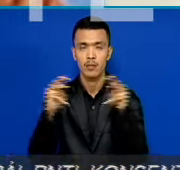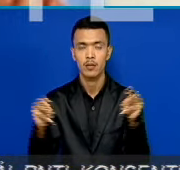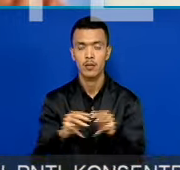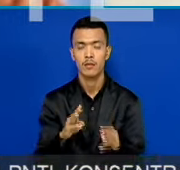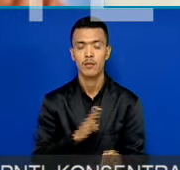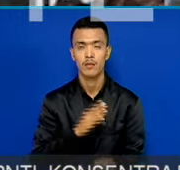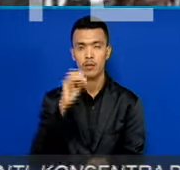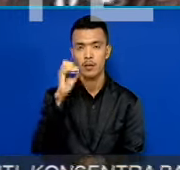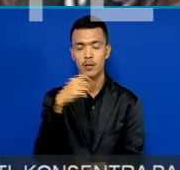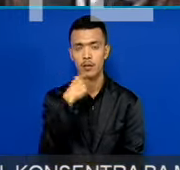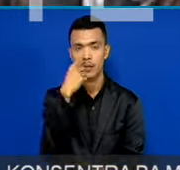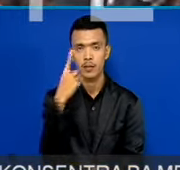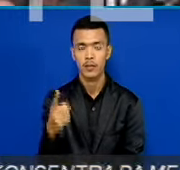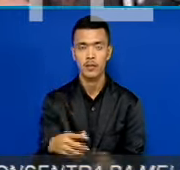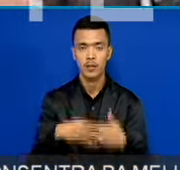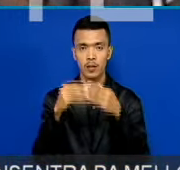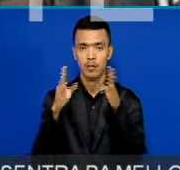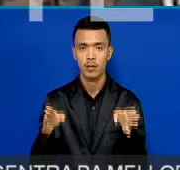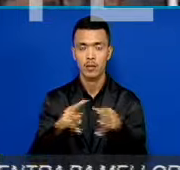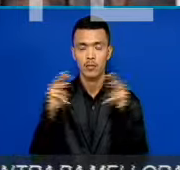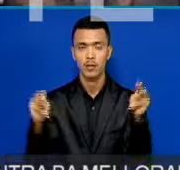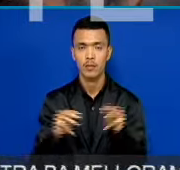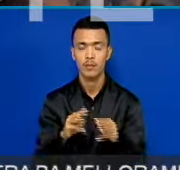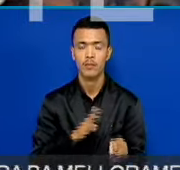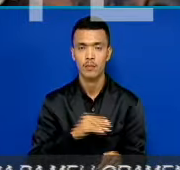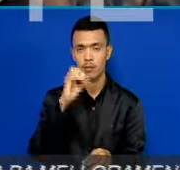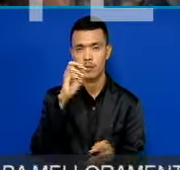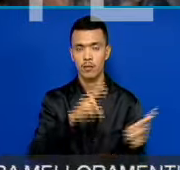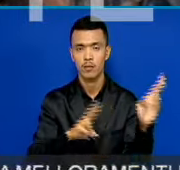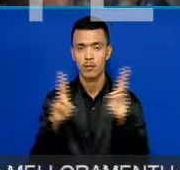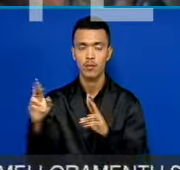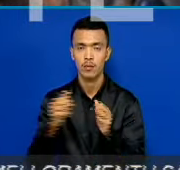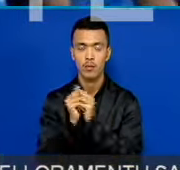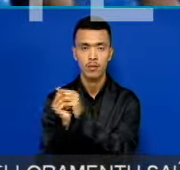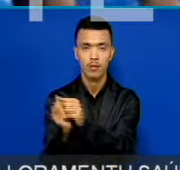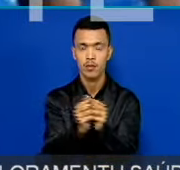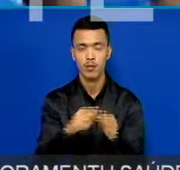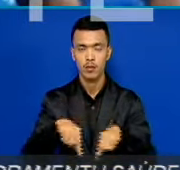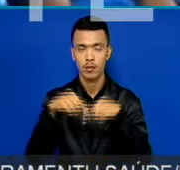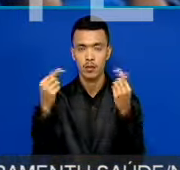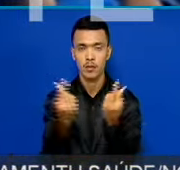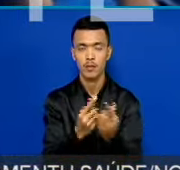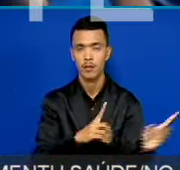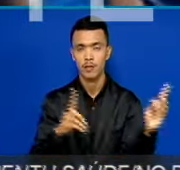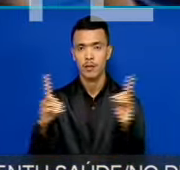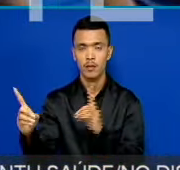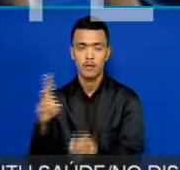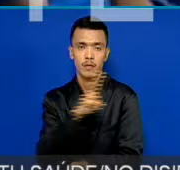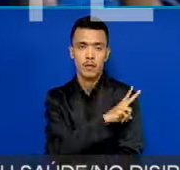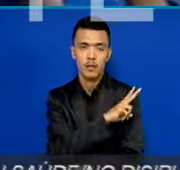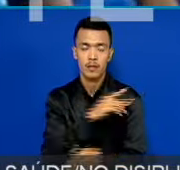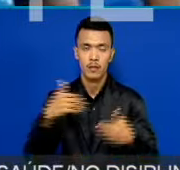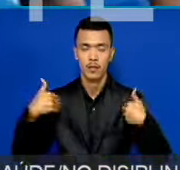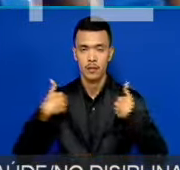do Carmo de Fátima Hateten, Autoridade Município Bobonaro pronto coopera ho equipa hodi realiza vacinação ba animal atunune